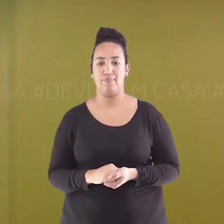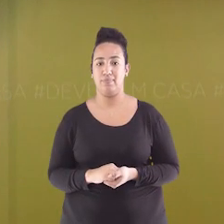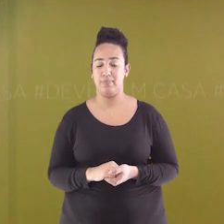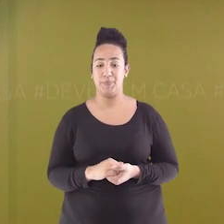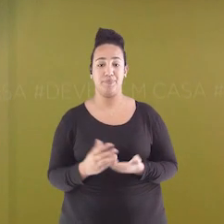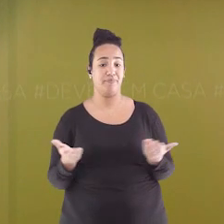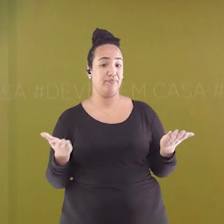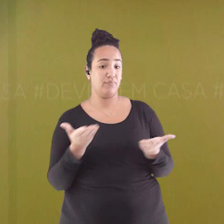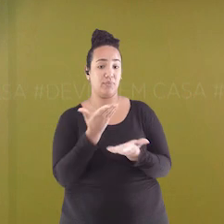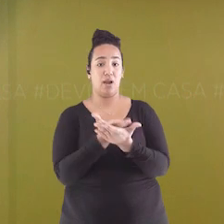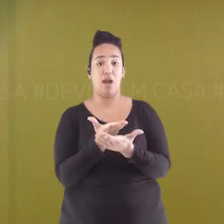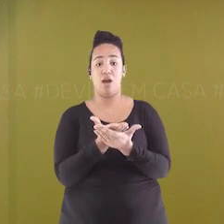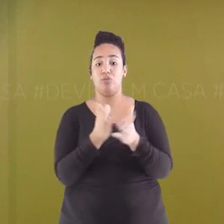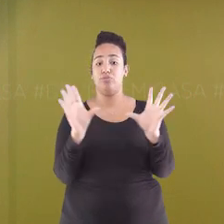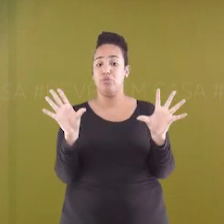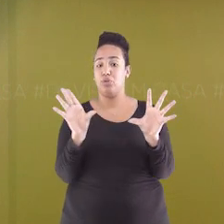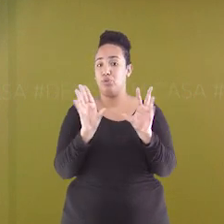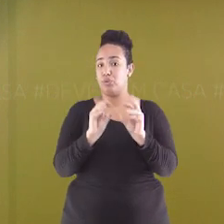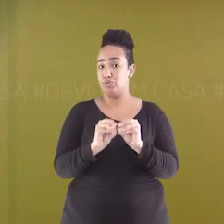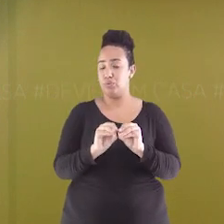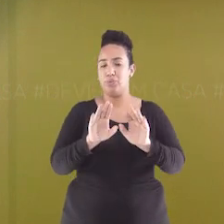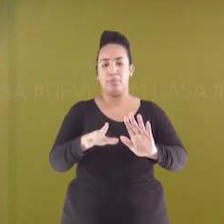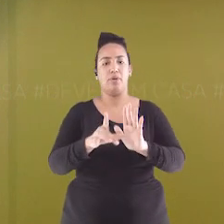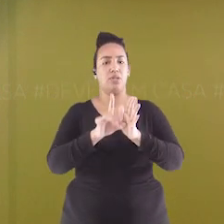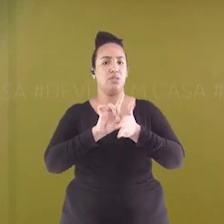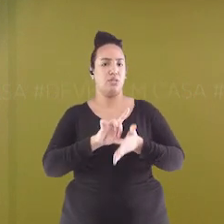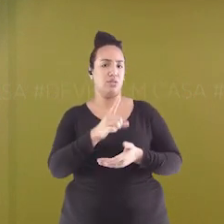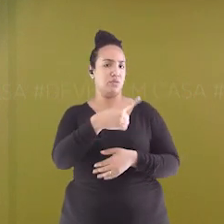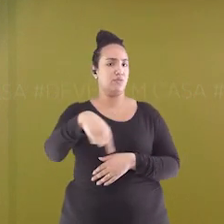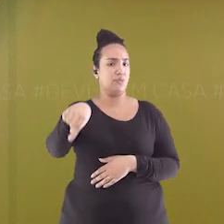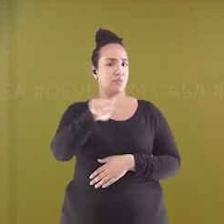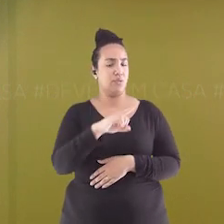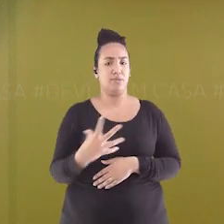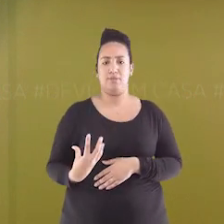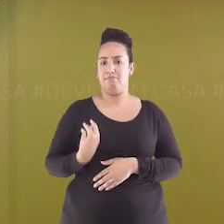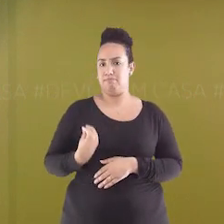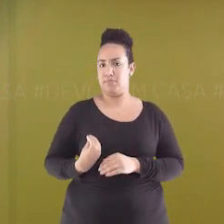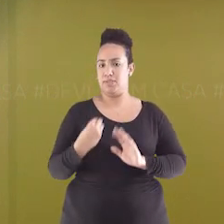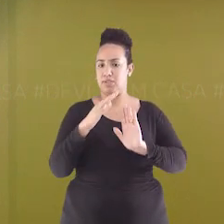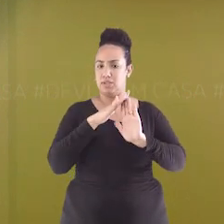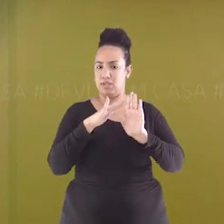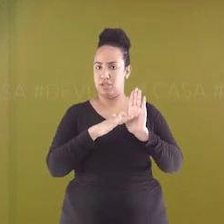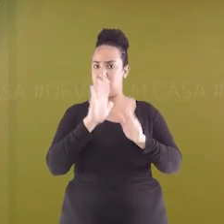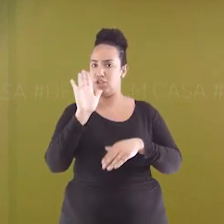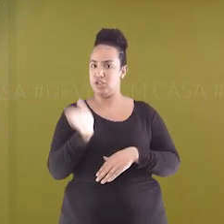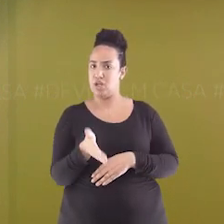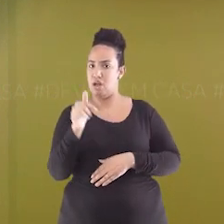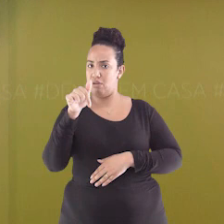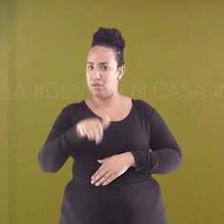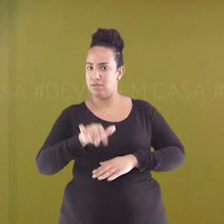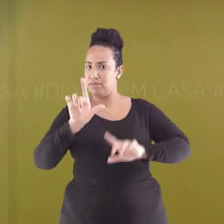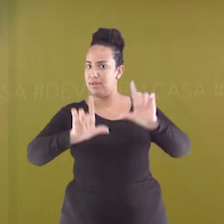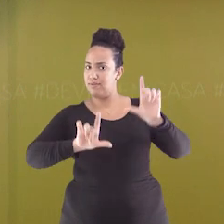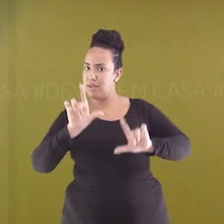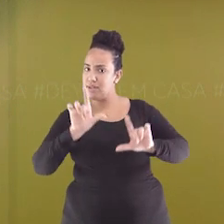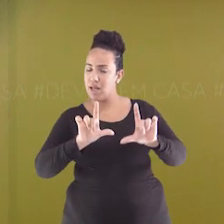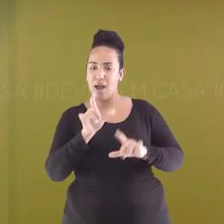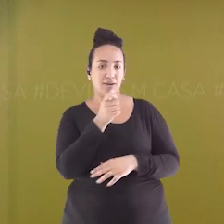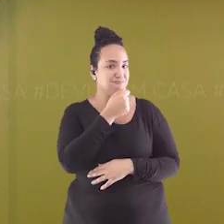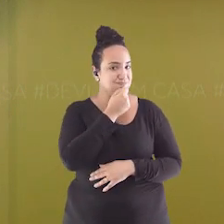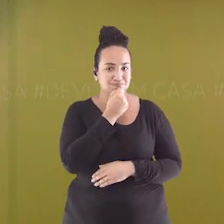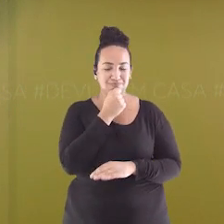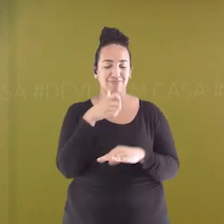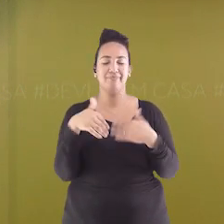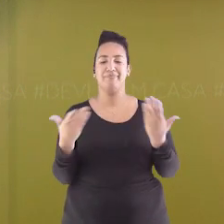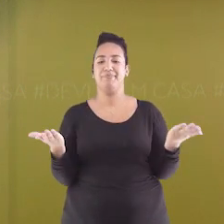Vamos ao resumo da aula de hoje. Mas antes, vocês já marcaram a presença aqui na aula na TV? Se ainda não, é